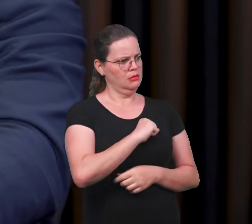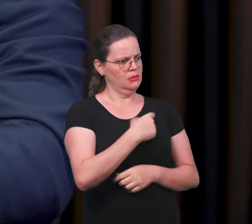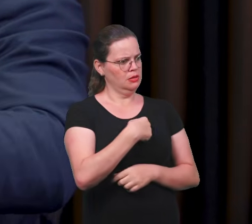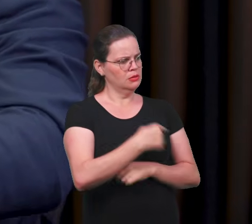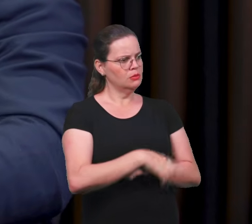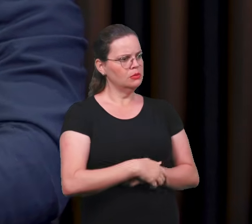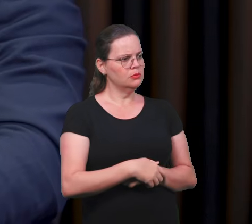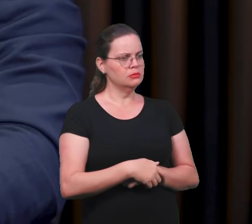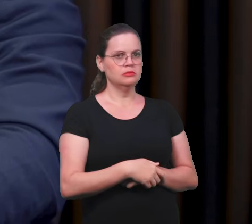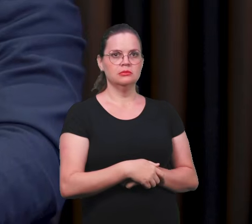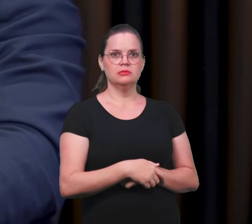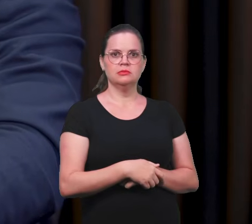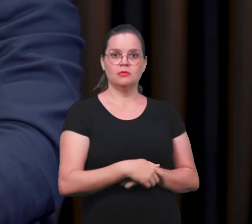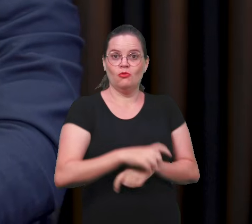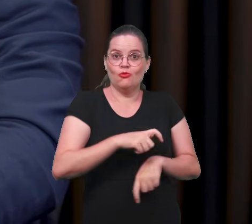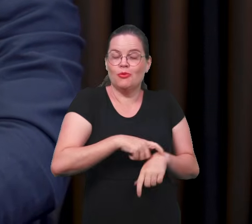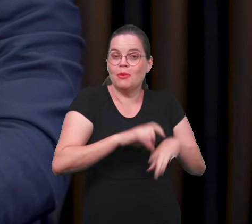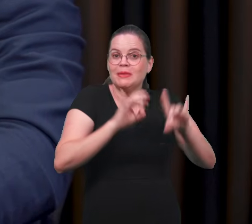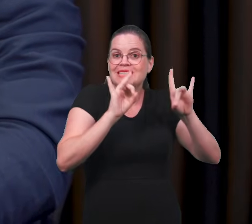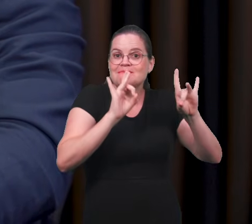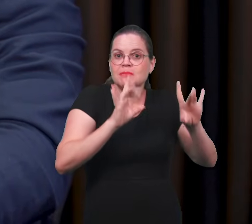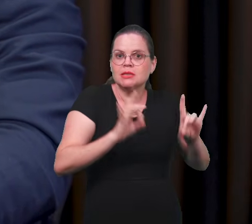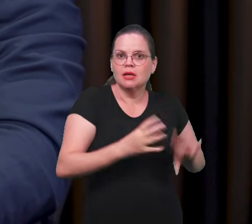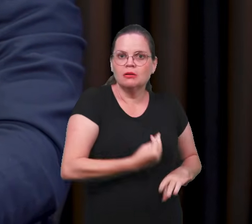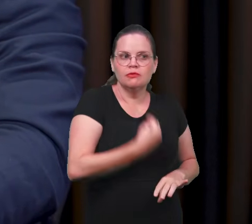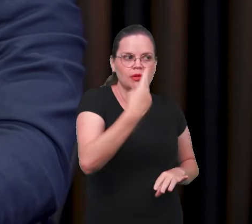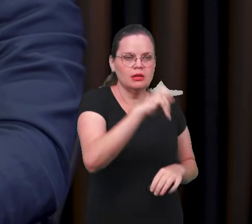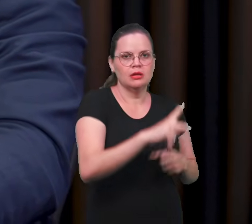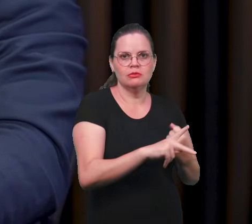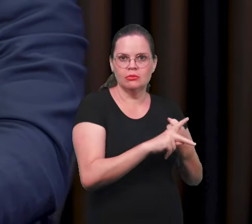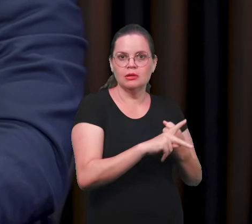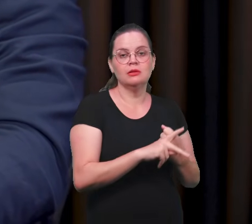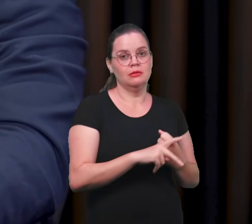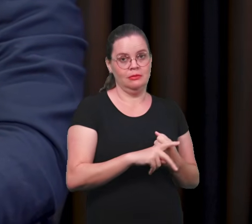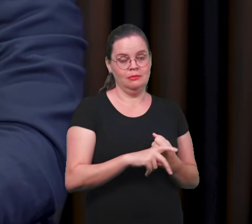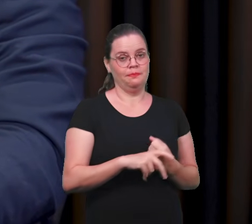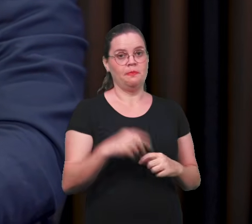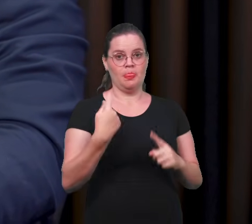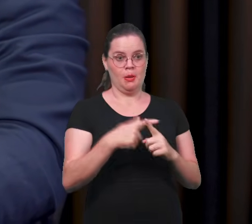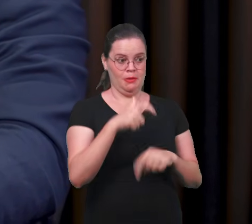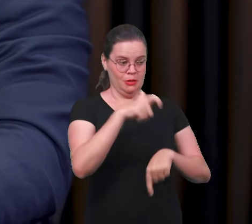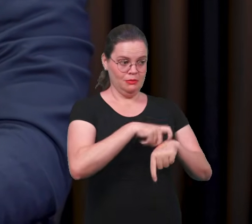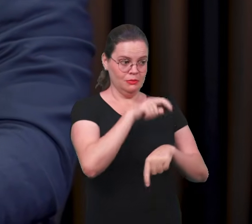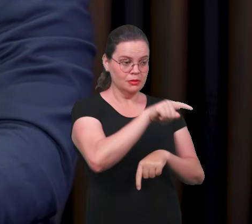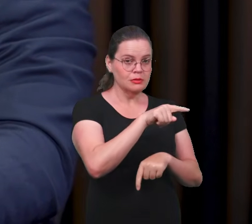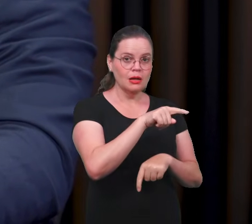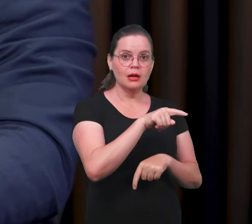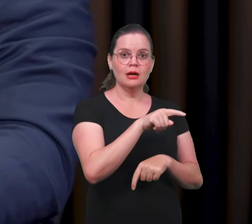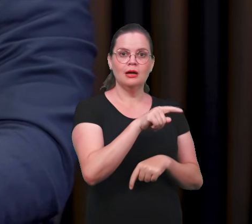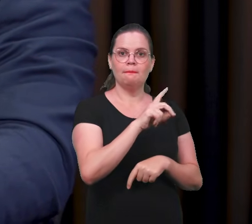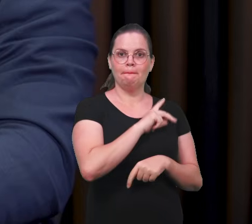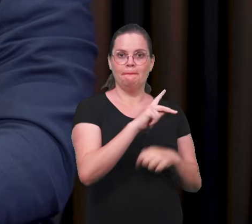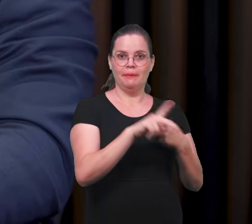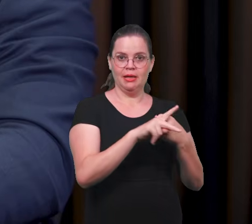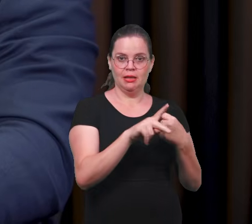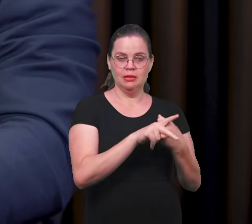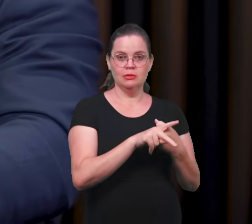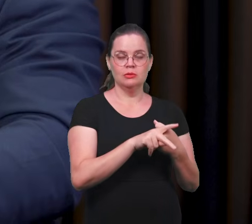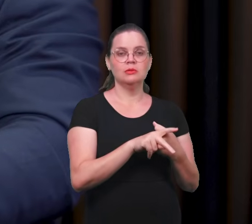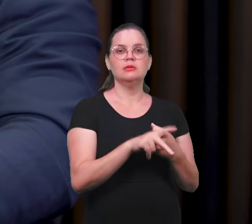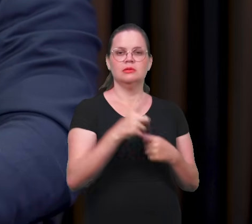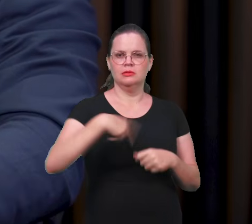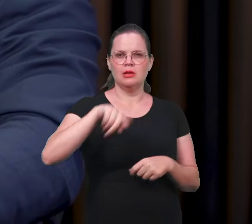Aquele momento foi um momento muito especial na vida de Pedro. A partir daquele momento, Pedro,